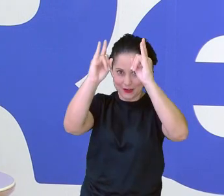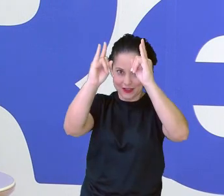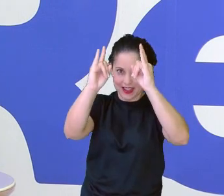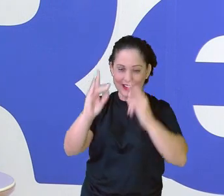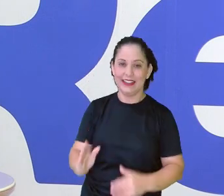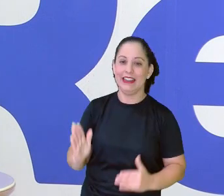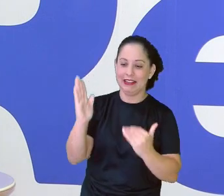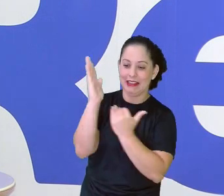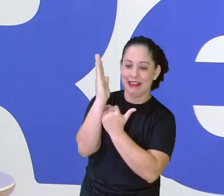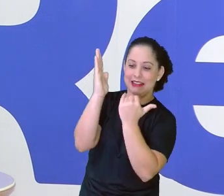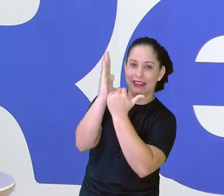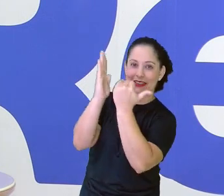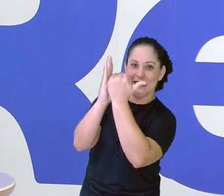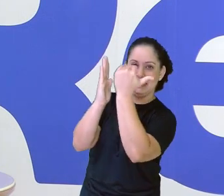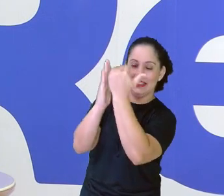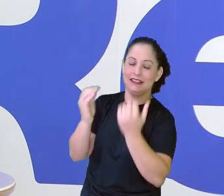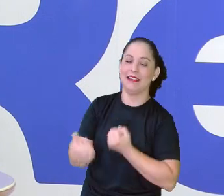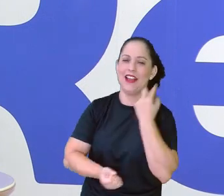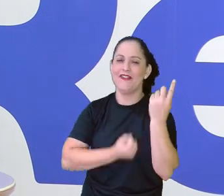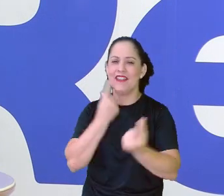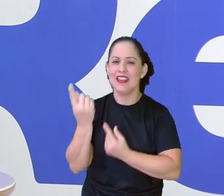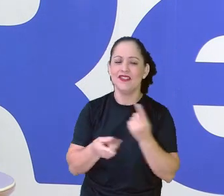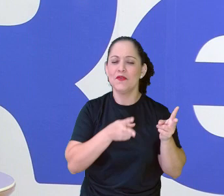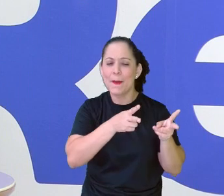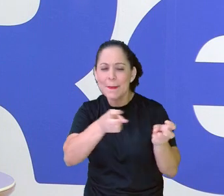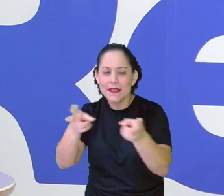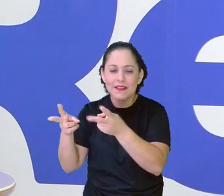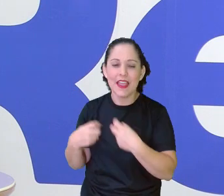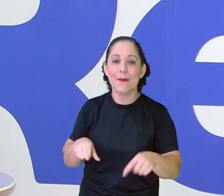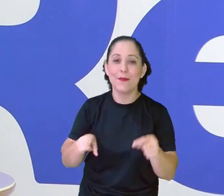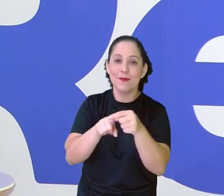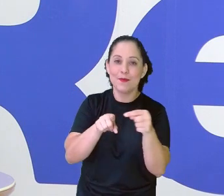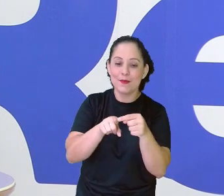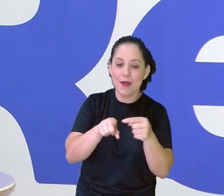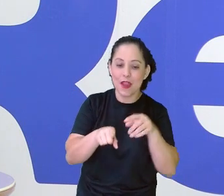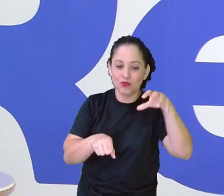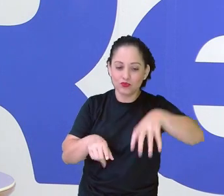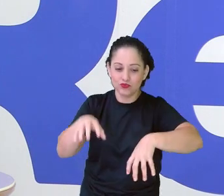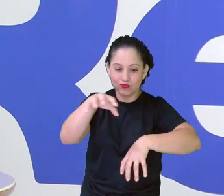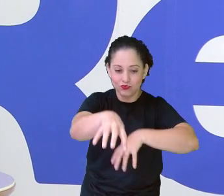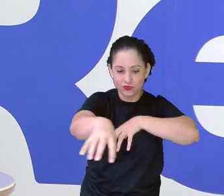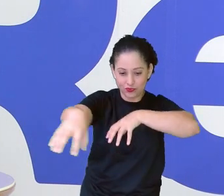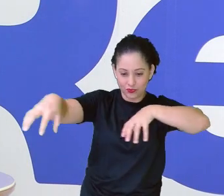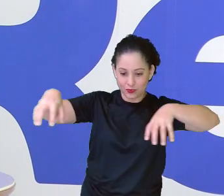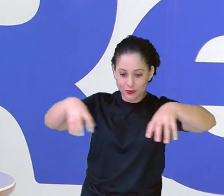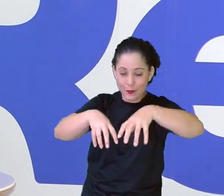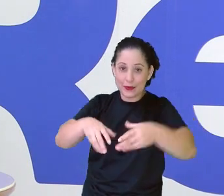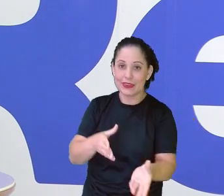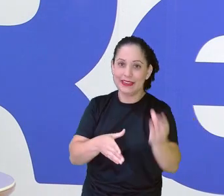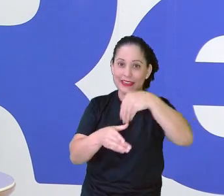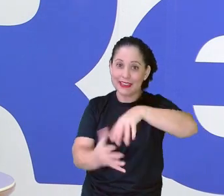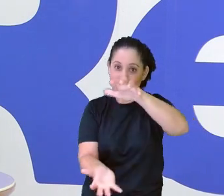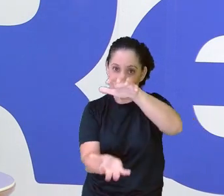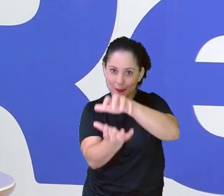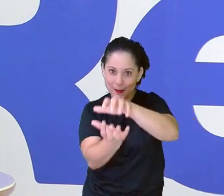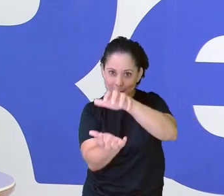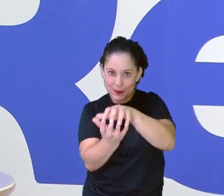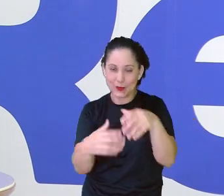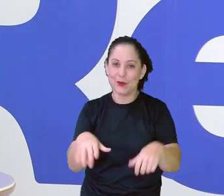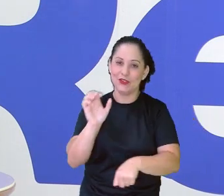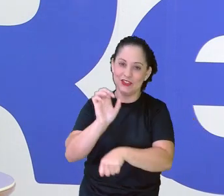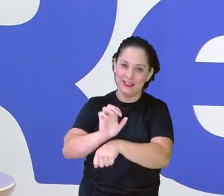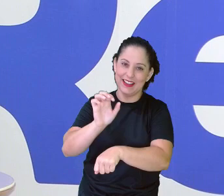algum lugar. Alguns a gente identifica o bairro. A gente sabe que estão todos no estado de Pernambuco. Né? Então, deu para fazer uma